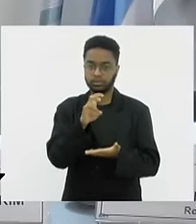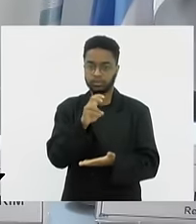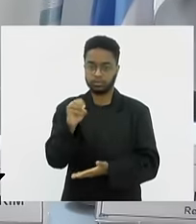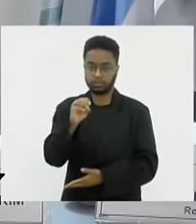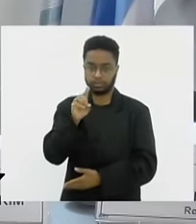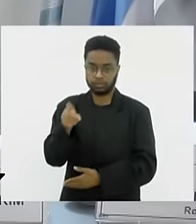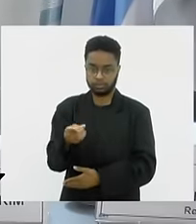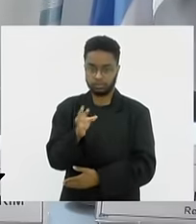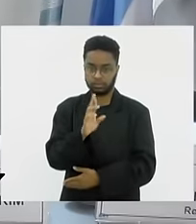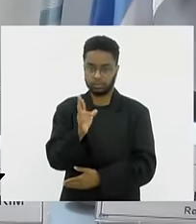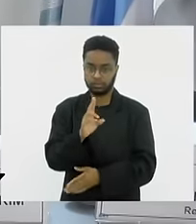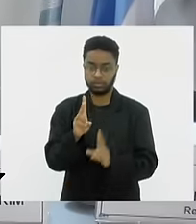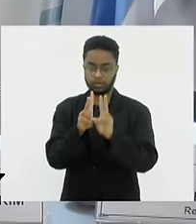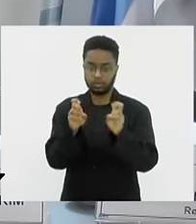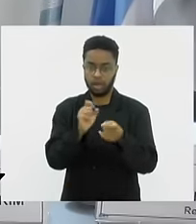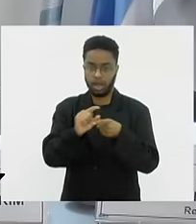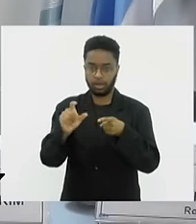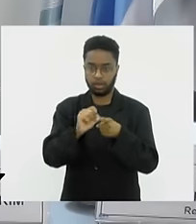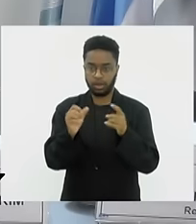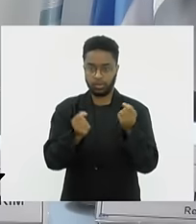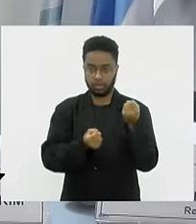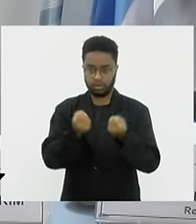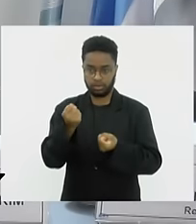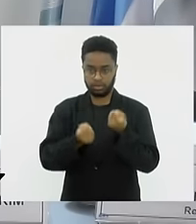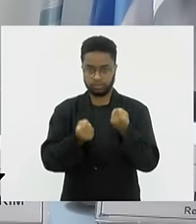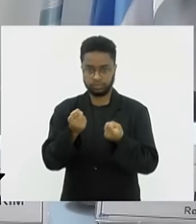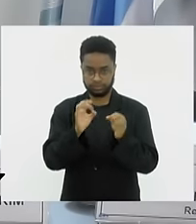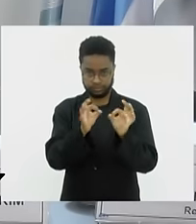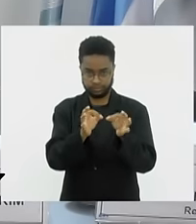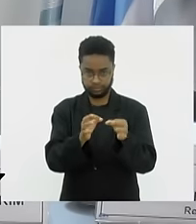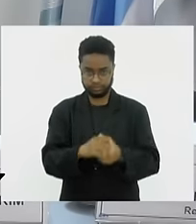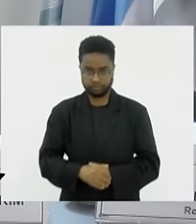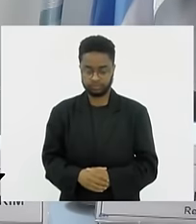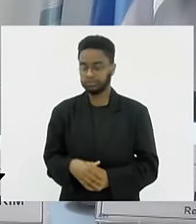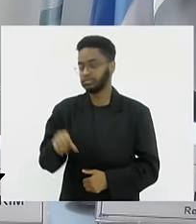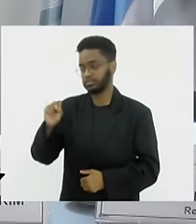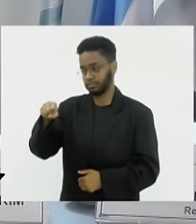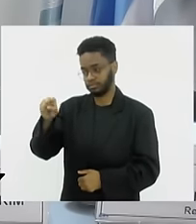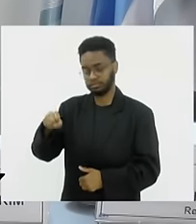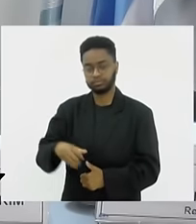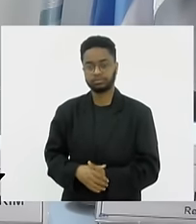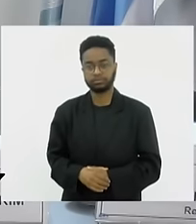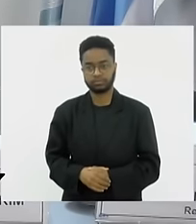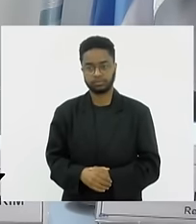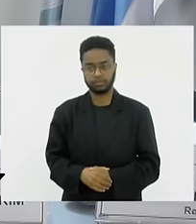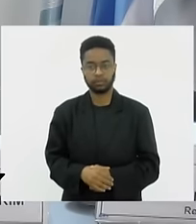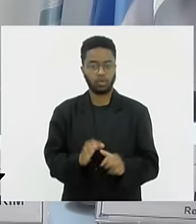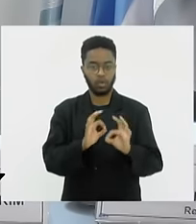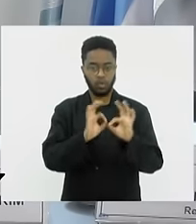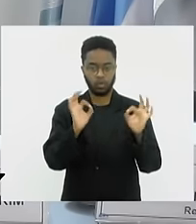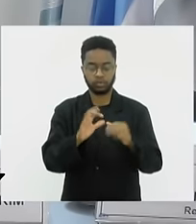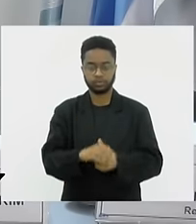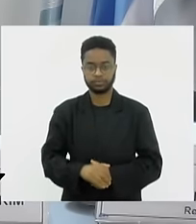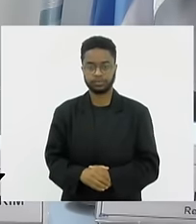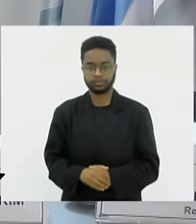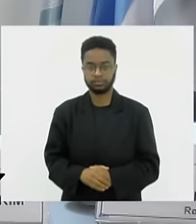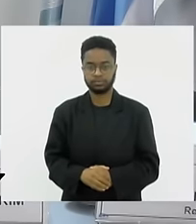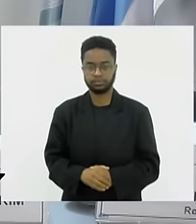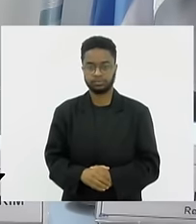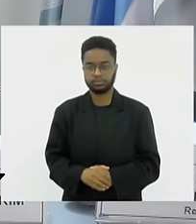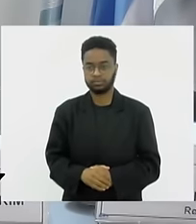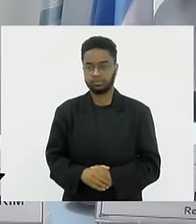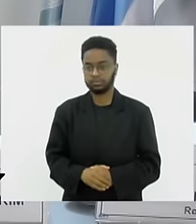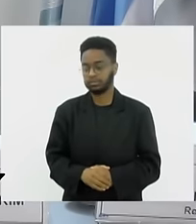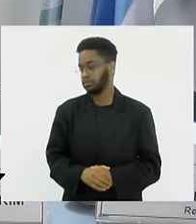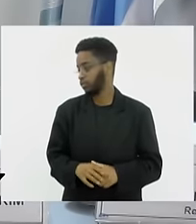R$500 mil relacionados a aluguel de carro. Não é isso? Sim. Perfeito. Senhor,